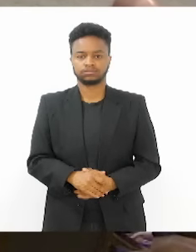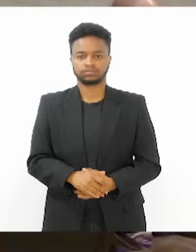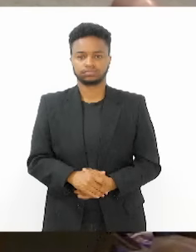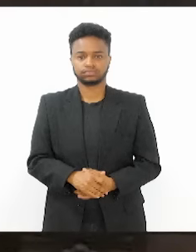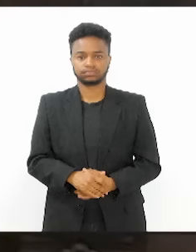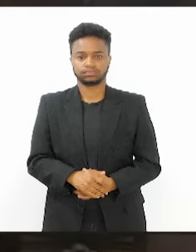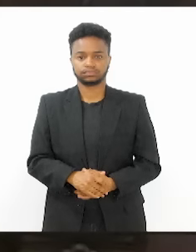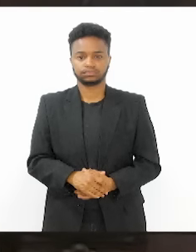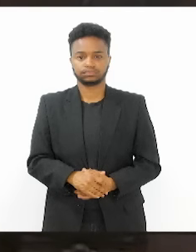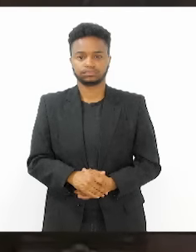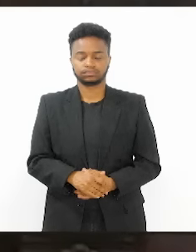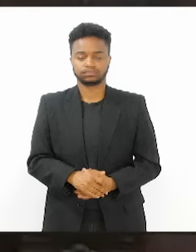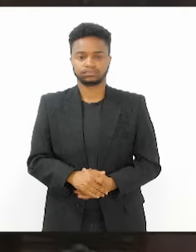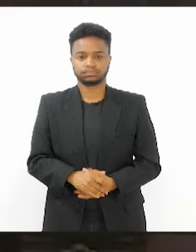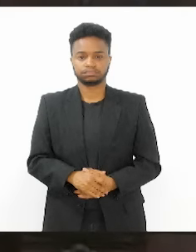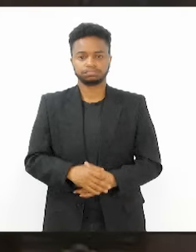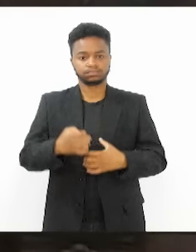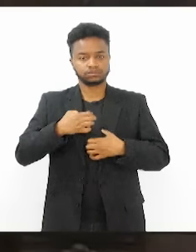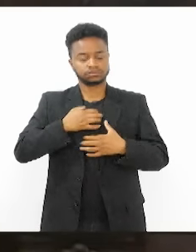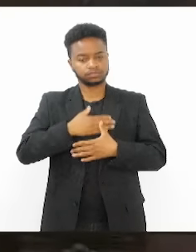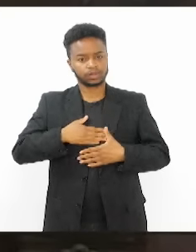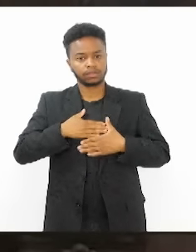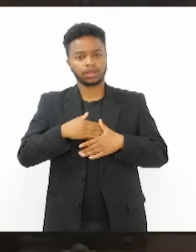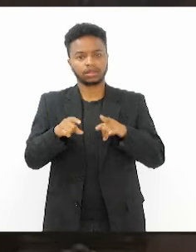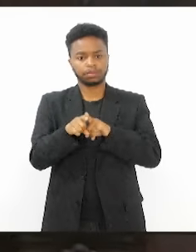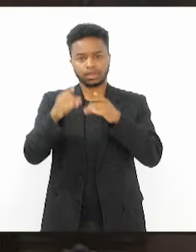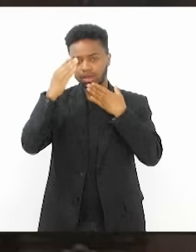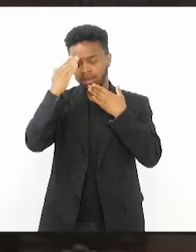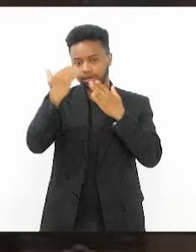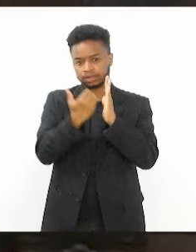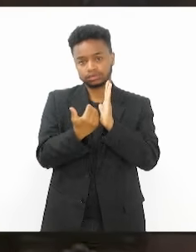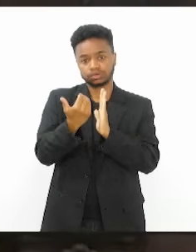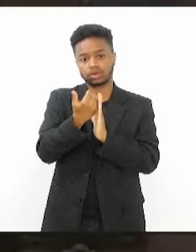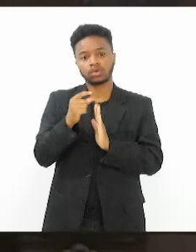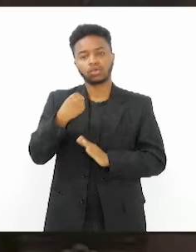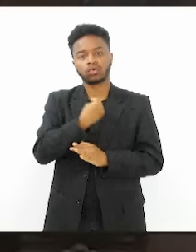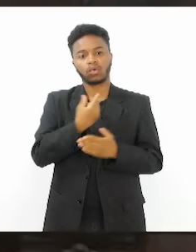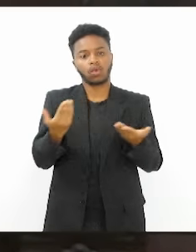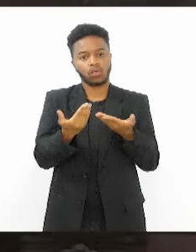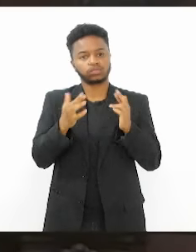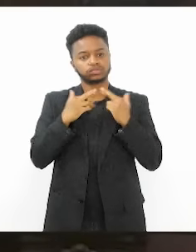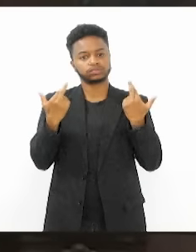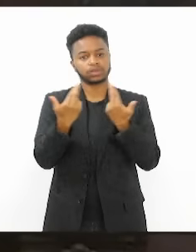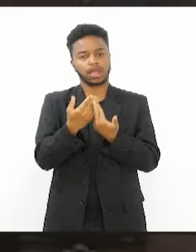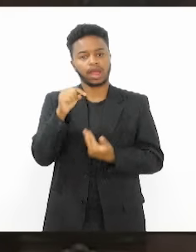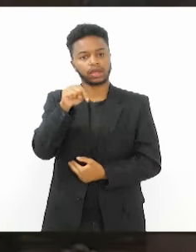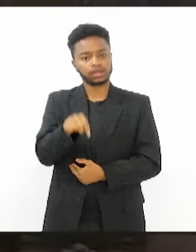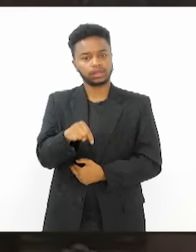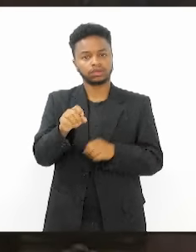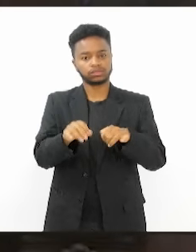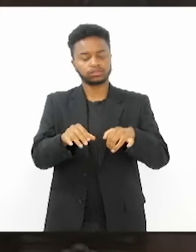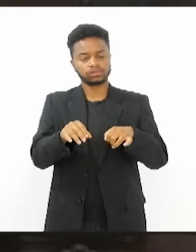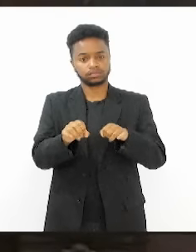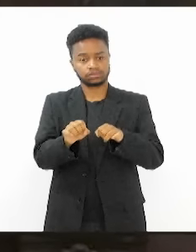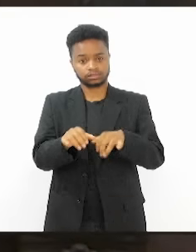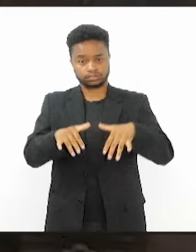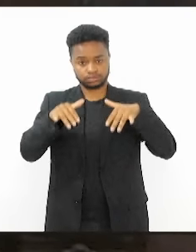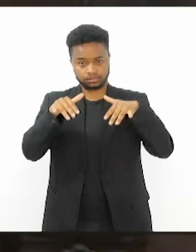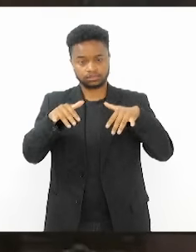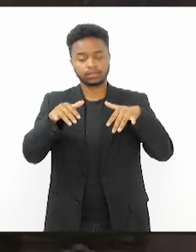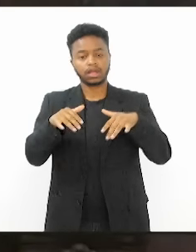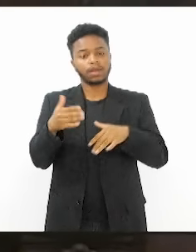É com imensa honra e profunda gratidão que nos reunimos neste histórico plenário que